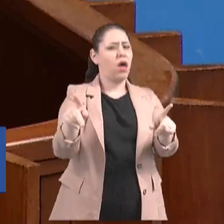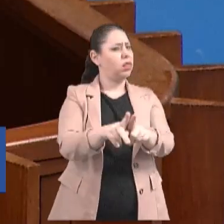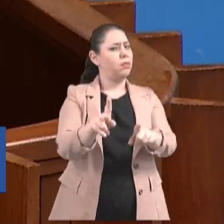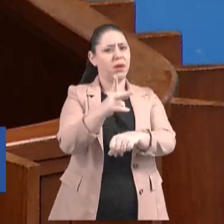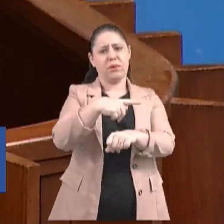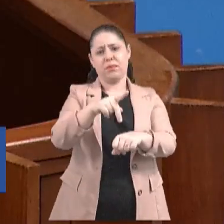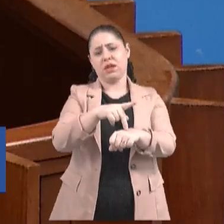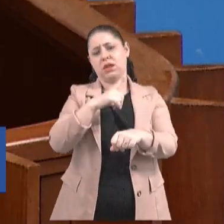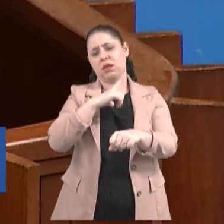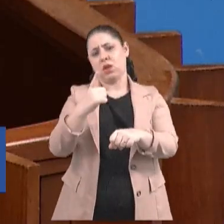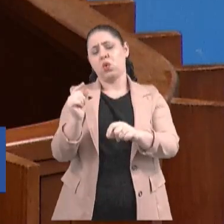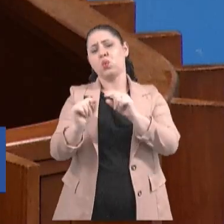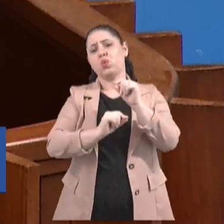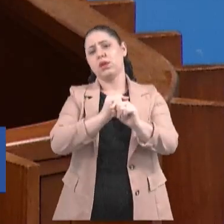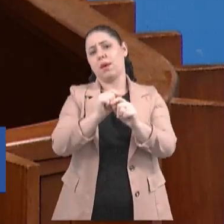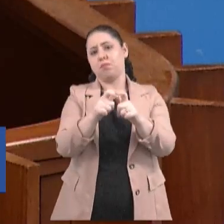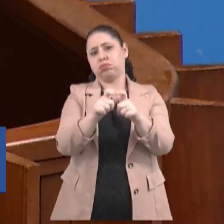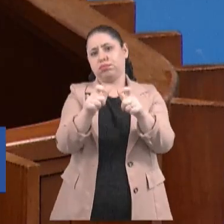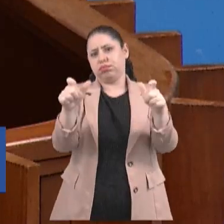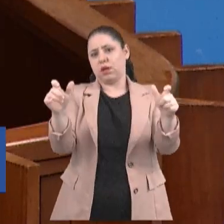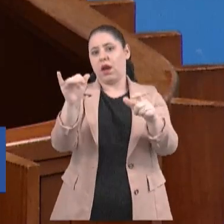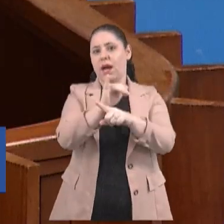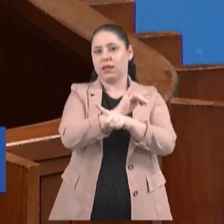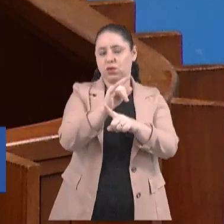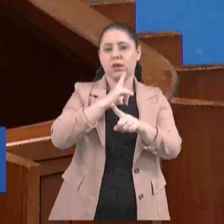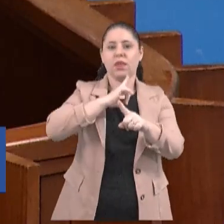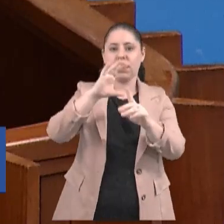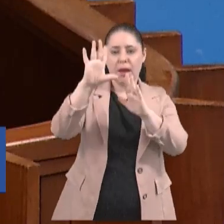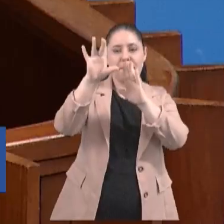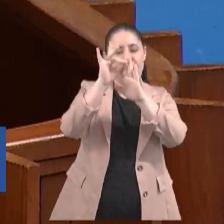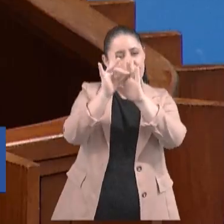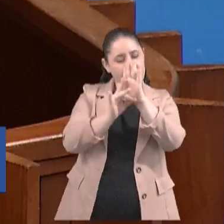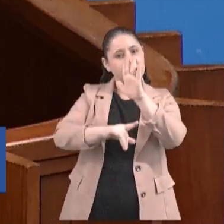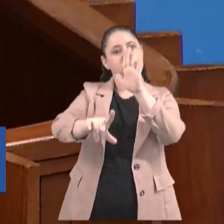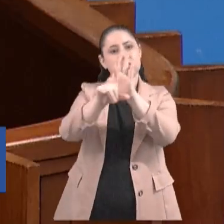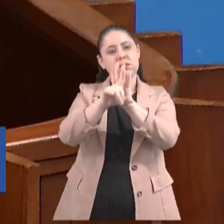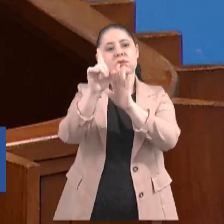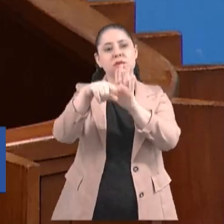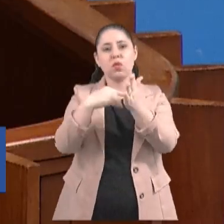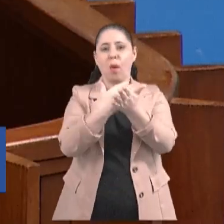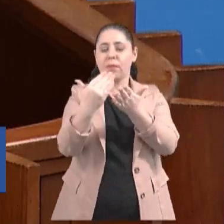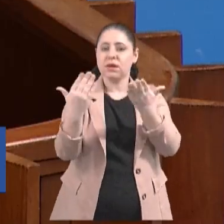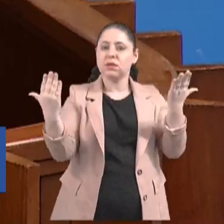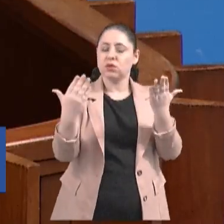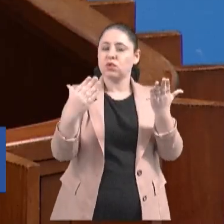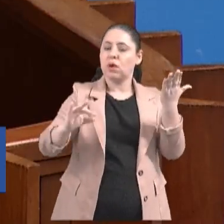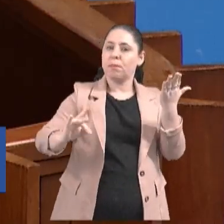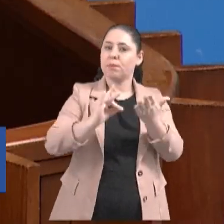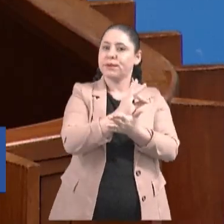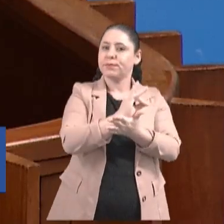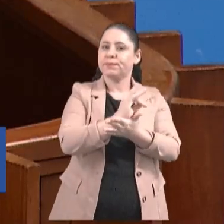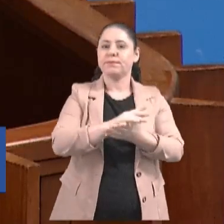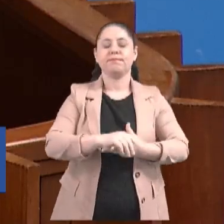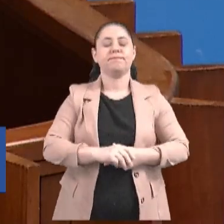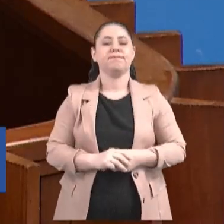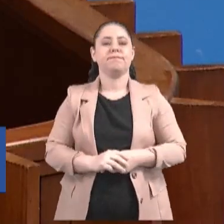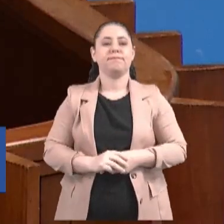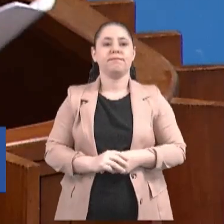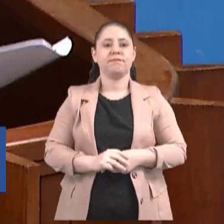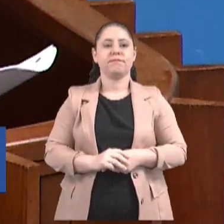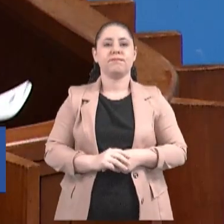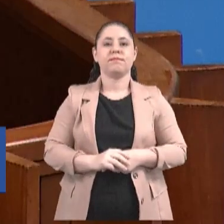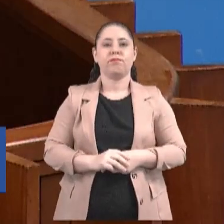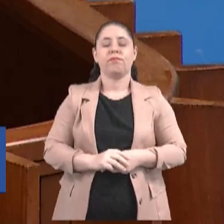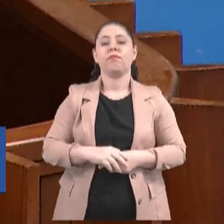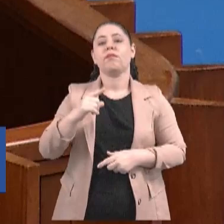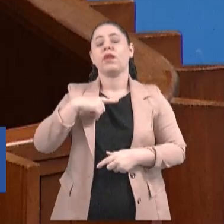internacionais, visando a execução de ampliações das ações previstas nessa lei. Essa lei entra em vigor na data de sua publicação.